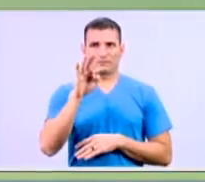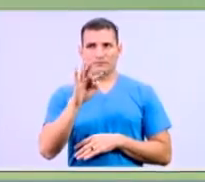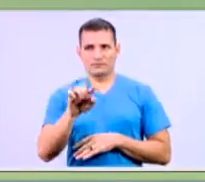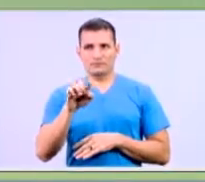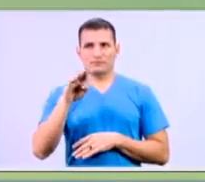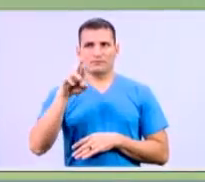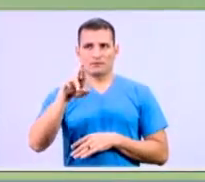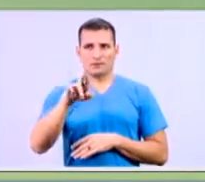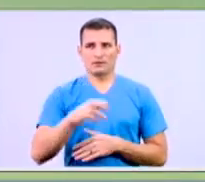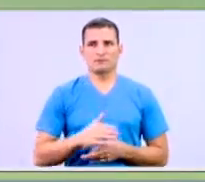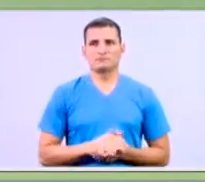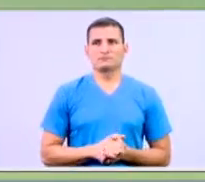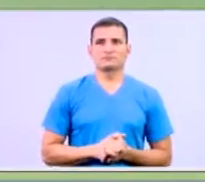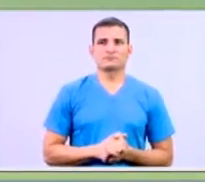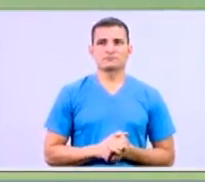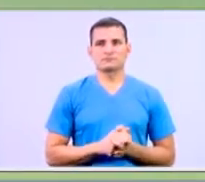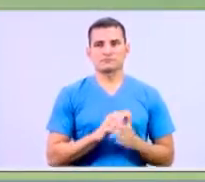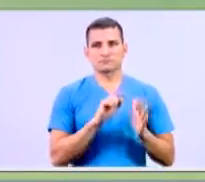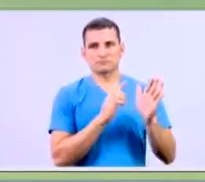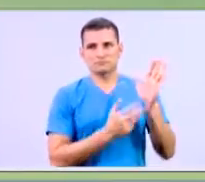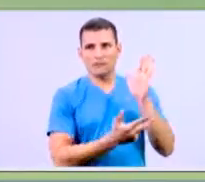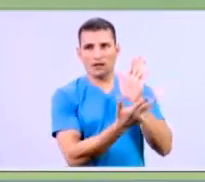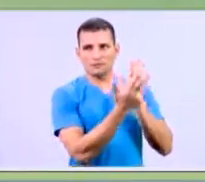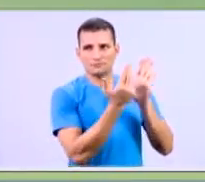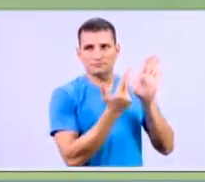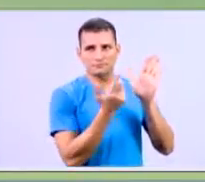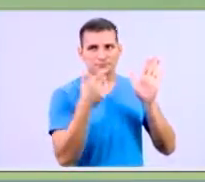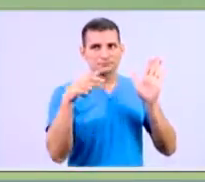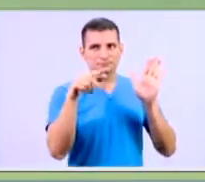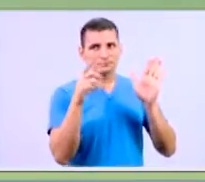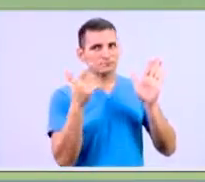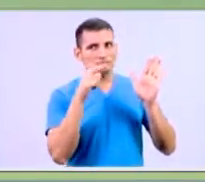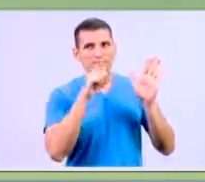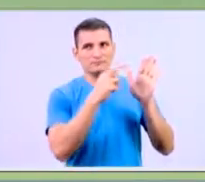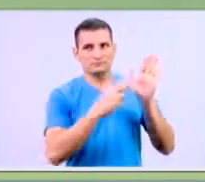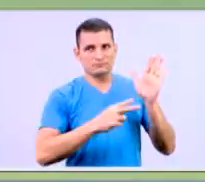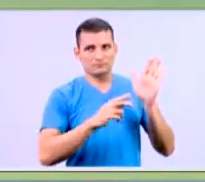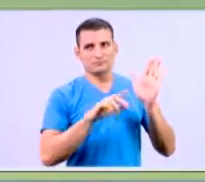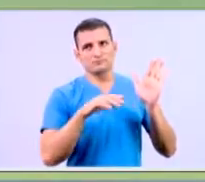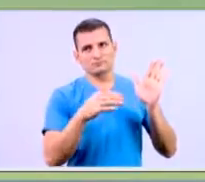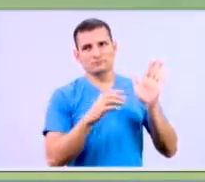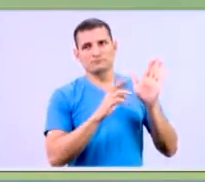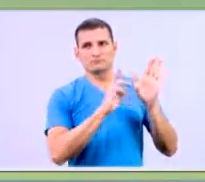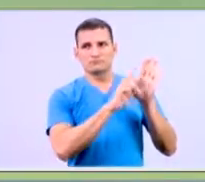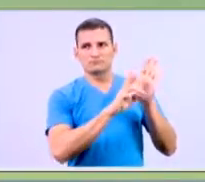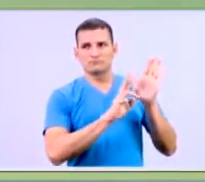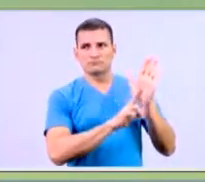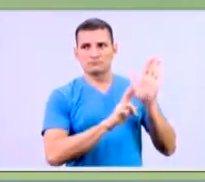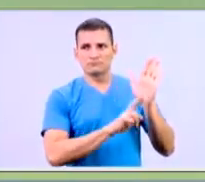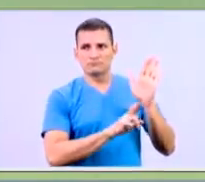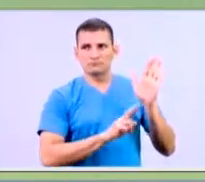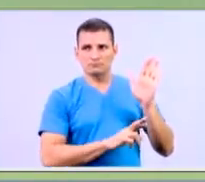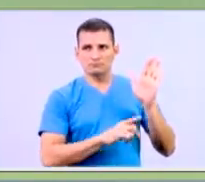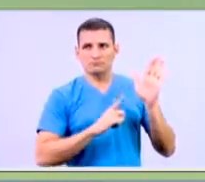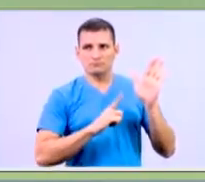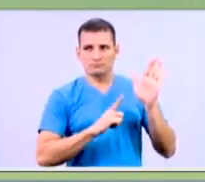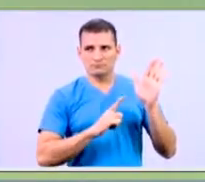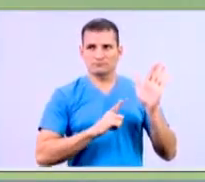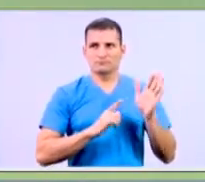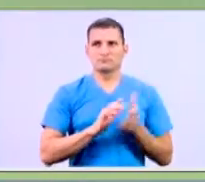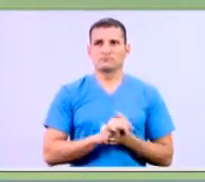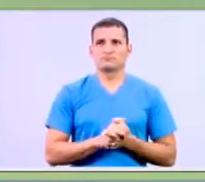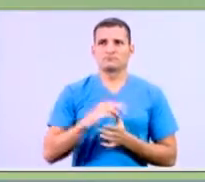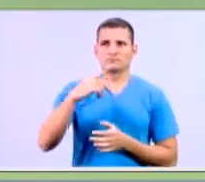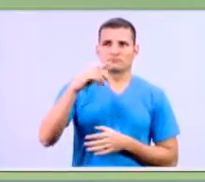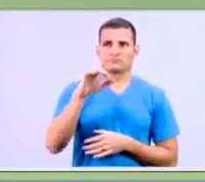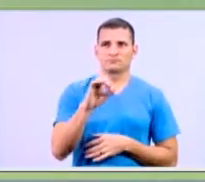cartilha.cert.br. Talvez na imagem para vocês não consigam ler, mas são várias cartilhas em PDF, em